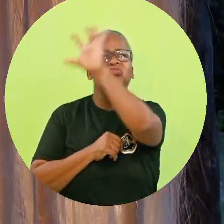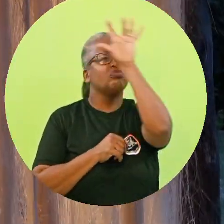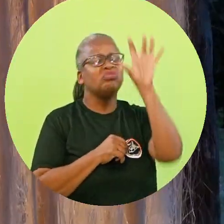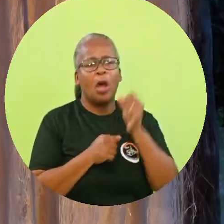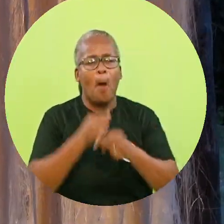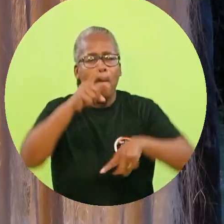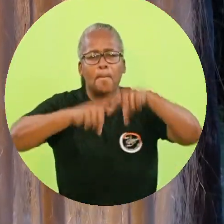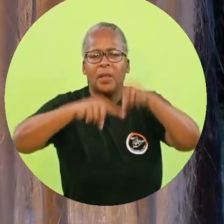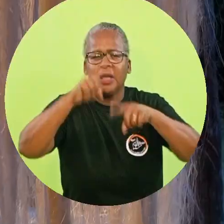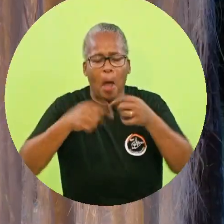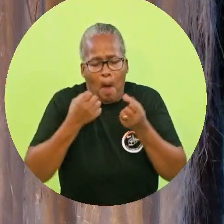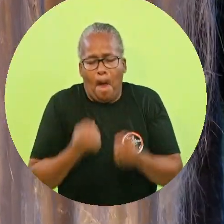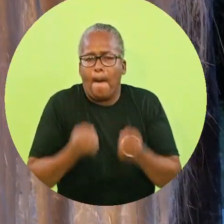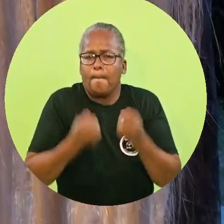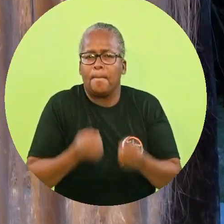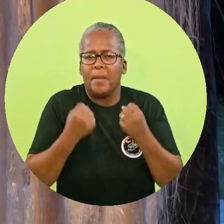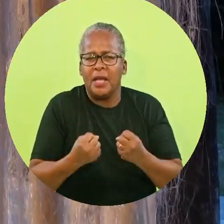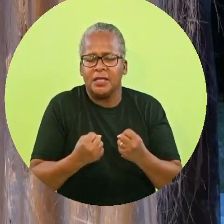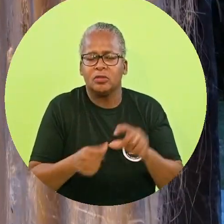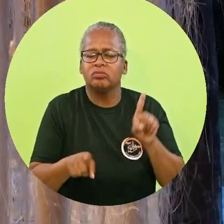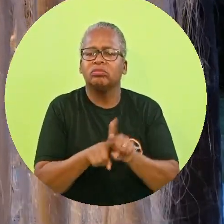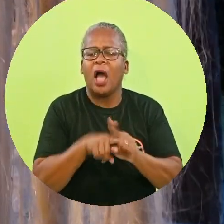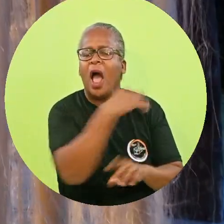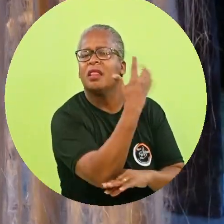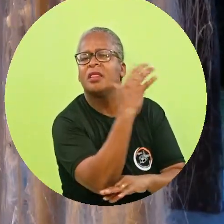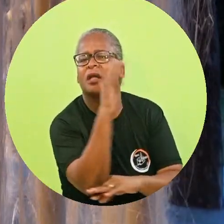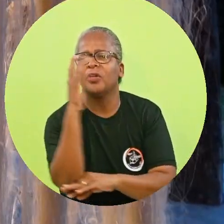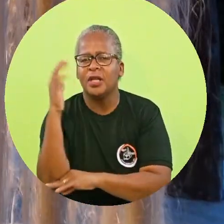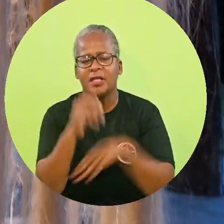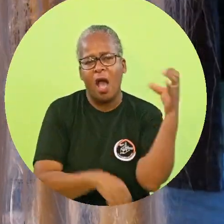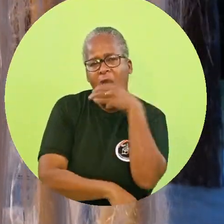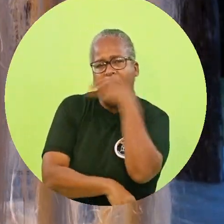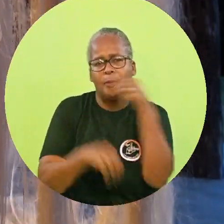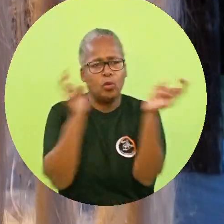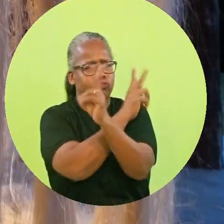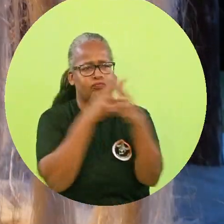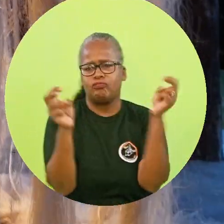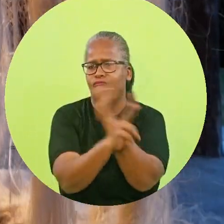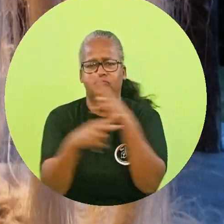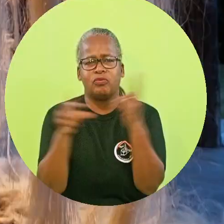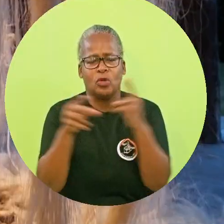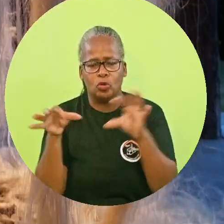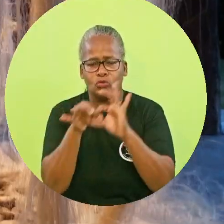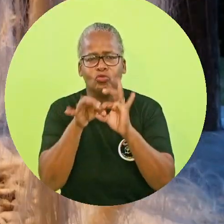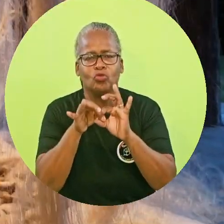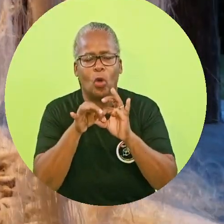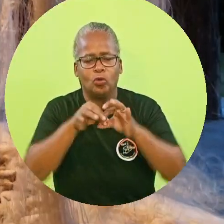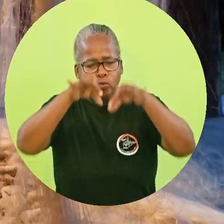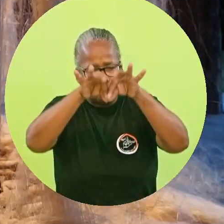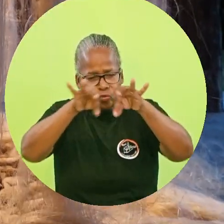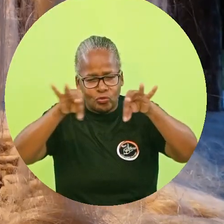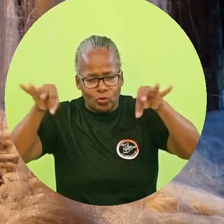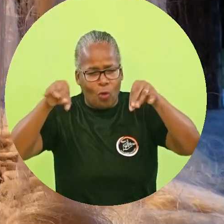material, pelo próprio peso e ação da gravidade, e vez ou outra acelerada pelos ventos, o conjunto de fibras compôs a